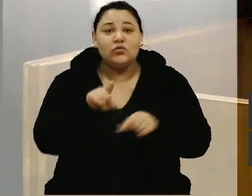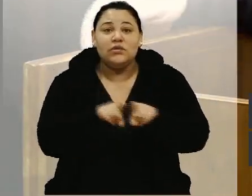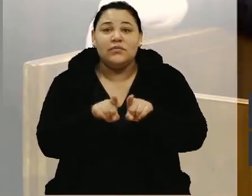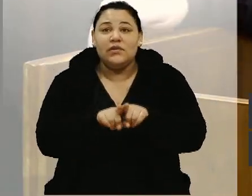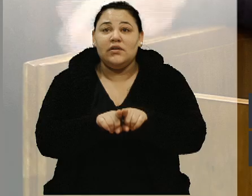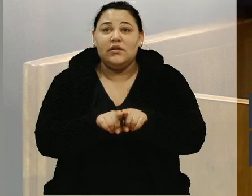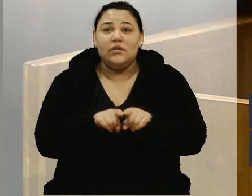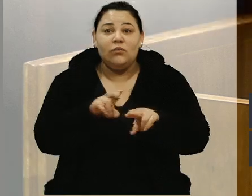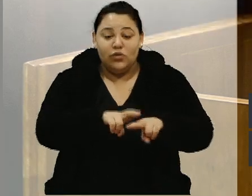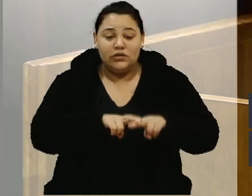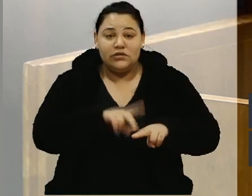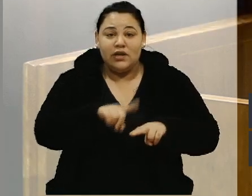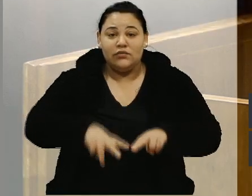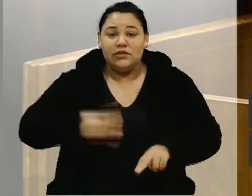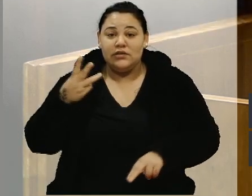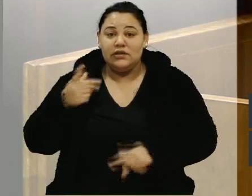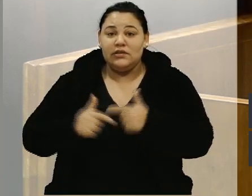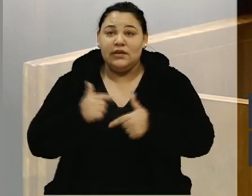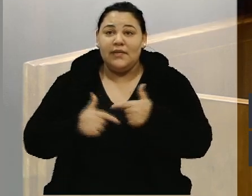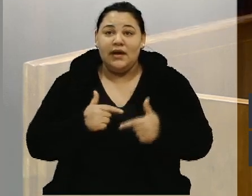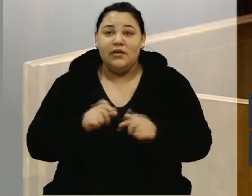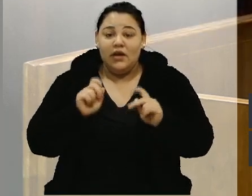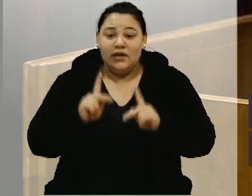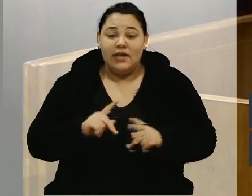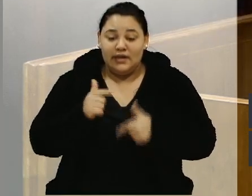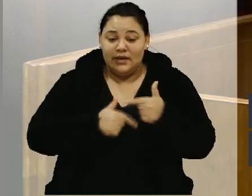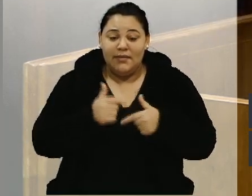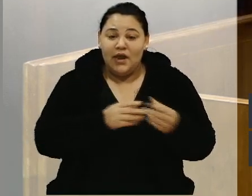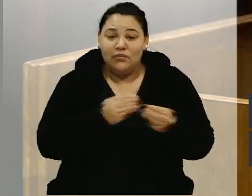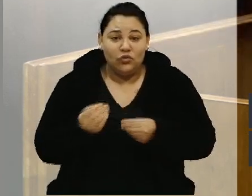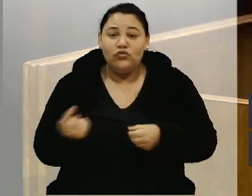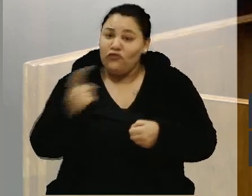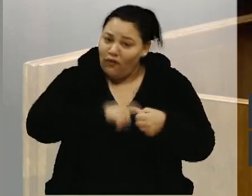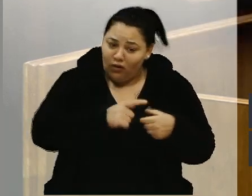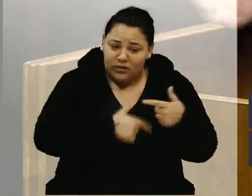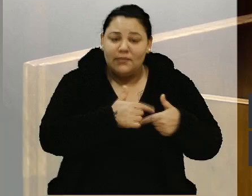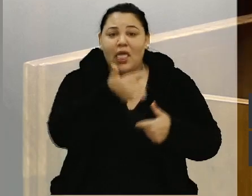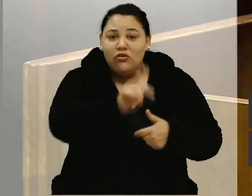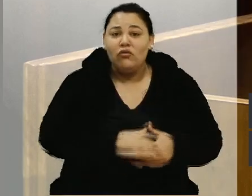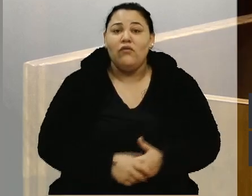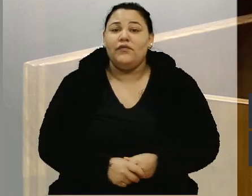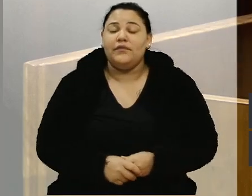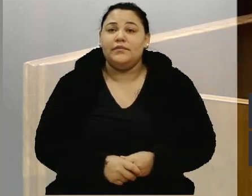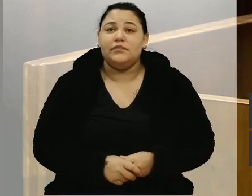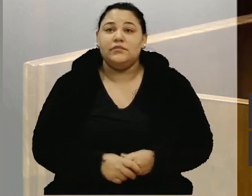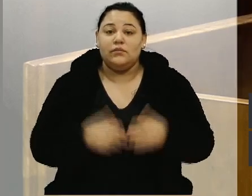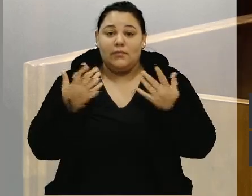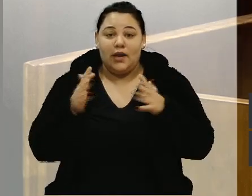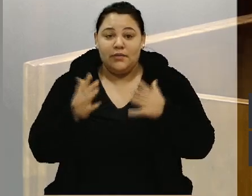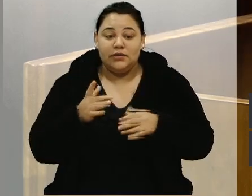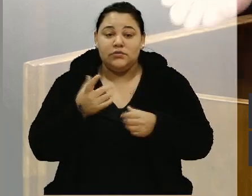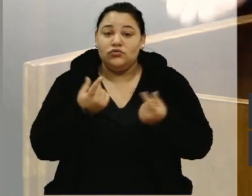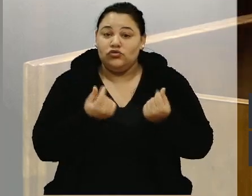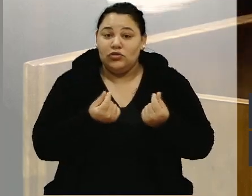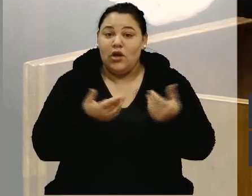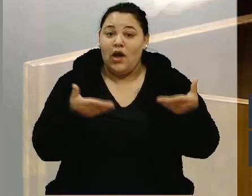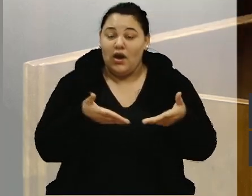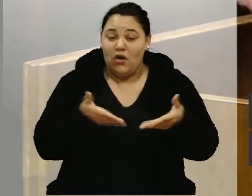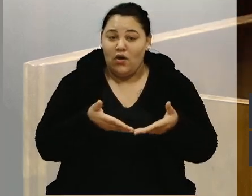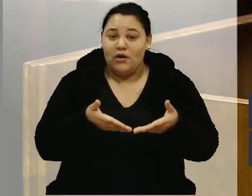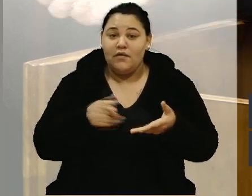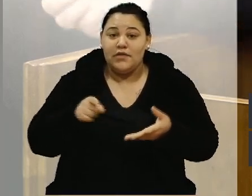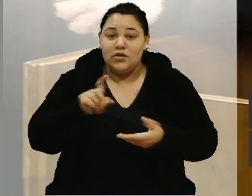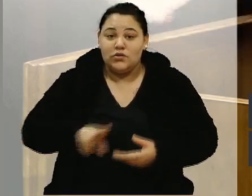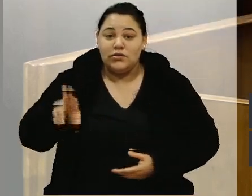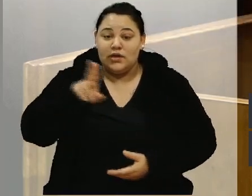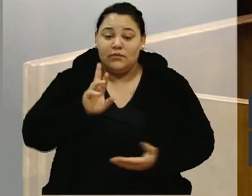está no 3º mandato. Quem trabalha se reelege. E parabéns. Então, assim, ó, O dinheiro agora, então, vai ser ocupado para